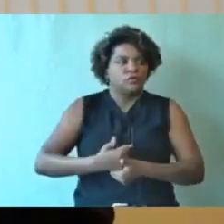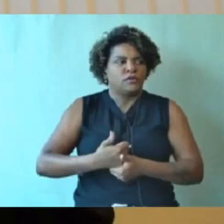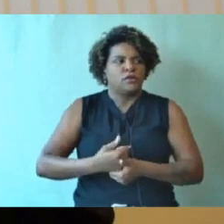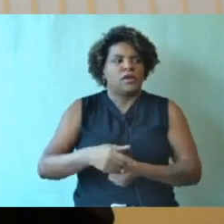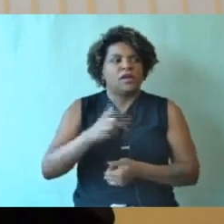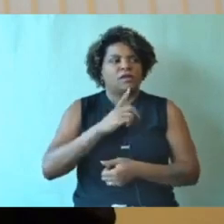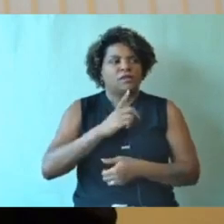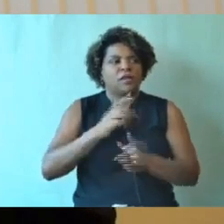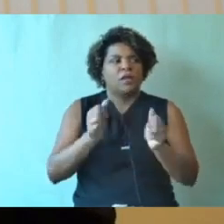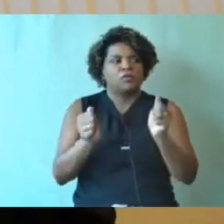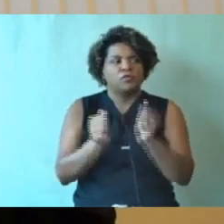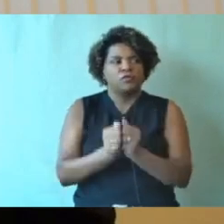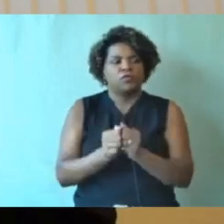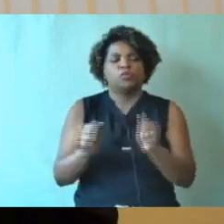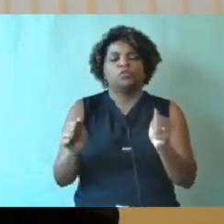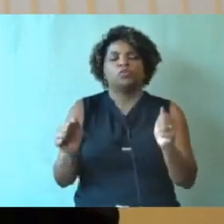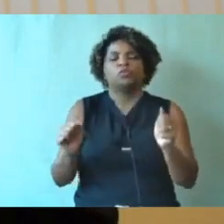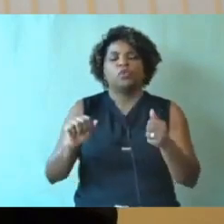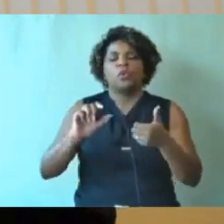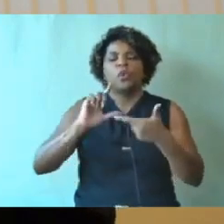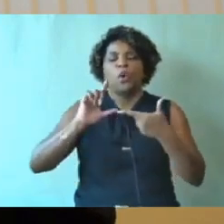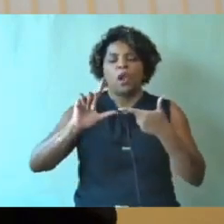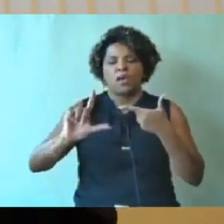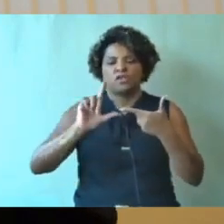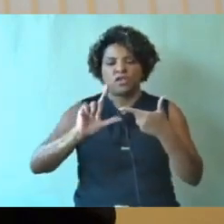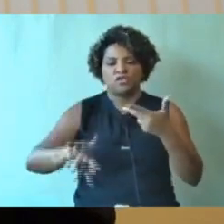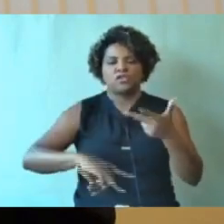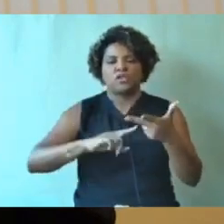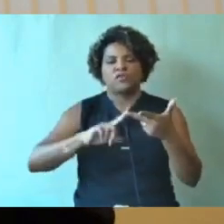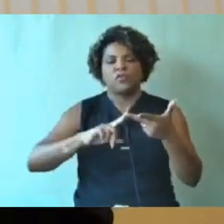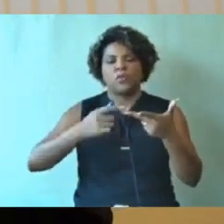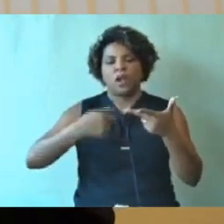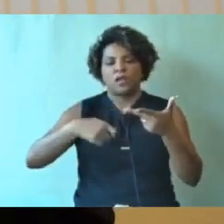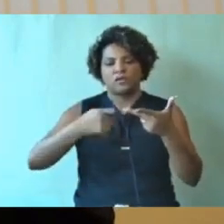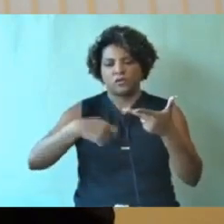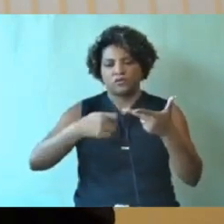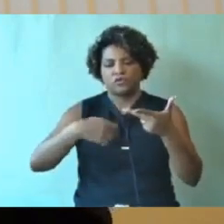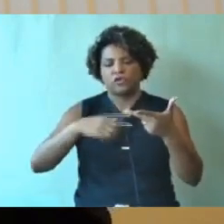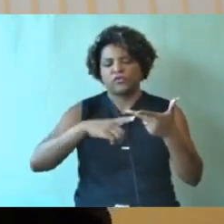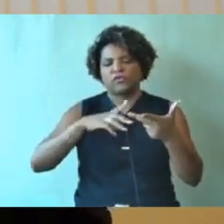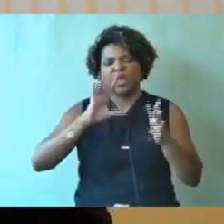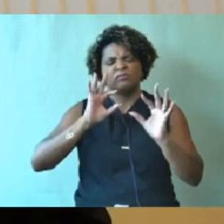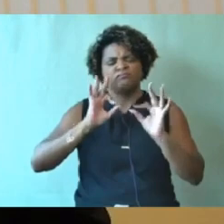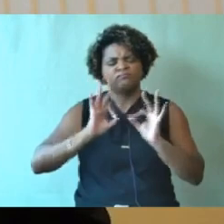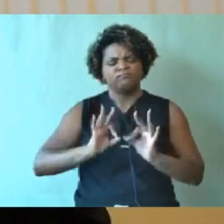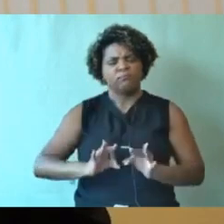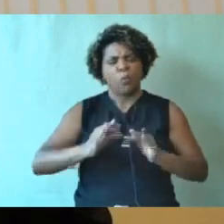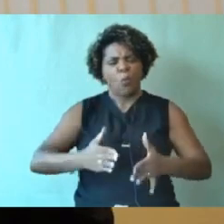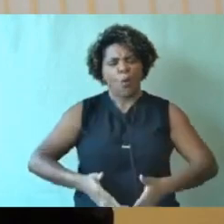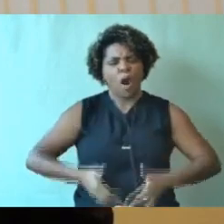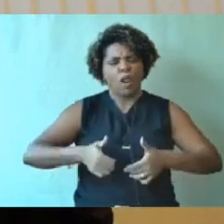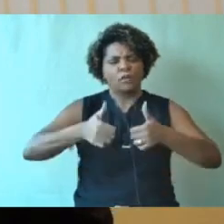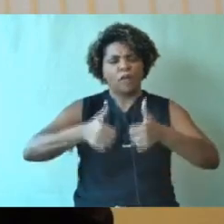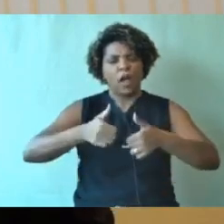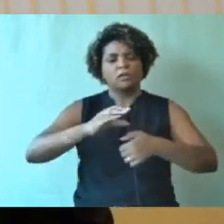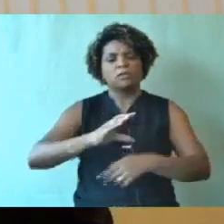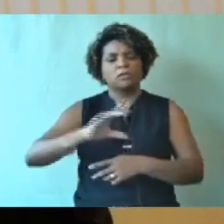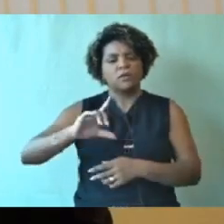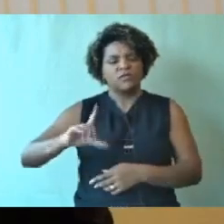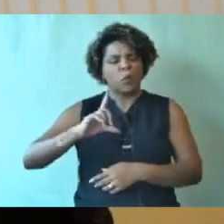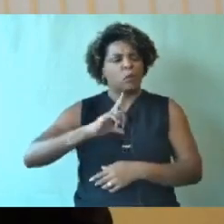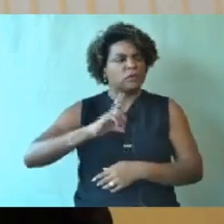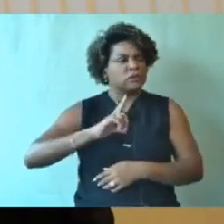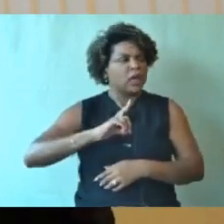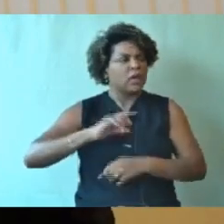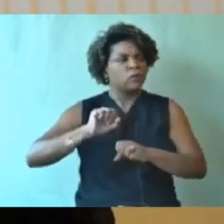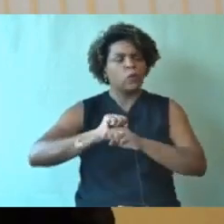Executivo, estão fazendo, de exigir qualidade de serviço, de transparência de serviço, transparência dos dados. E, com isso, está tendo